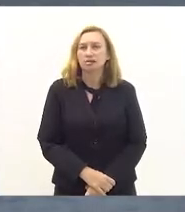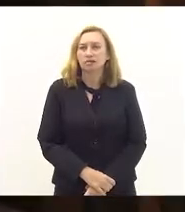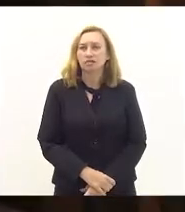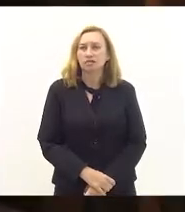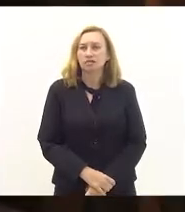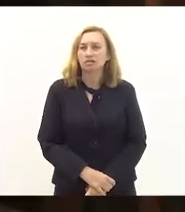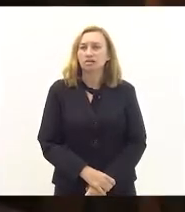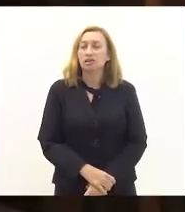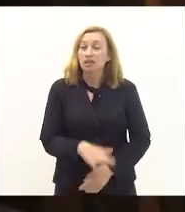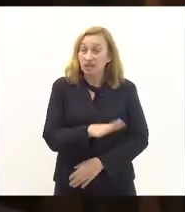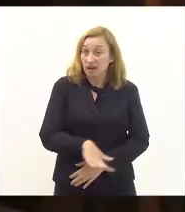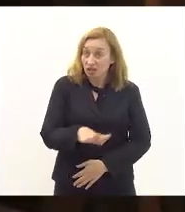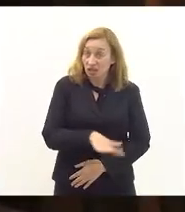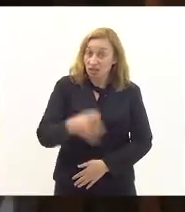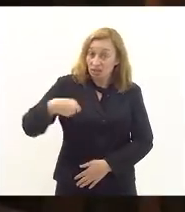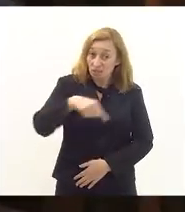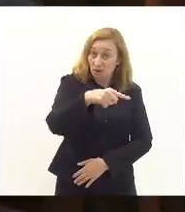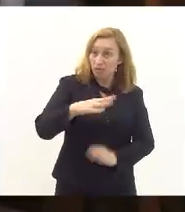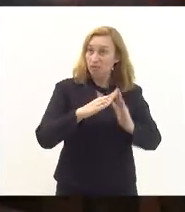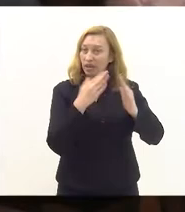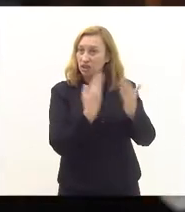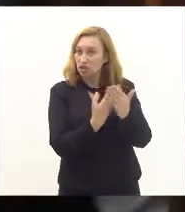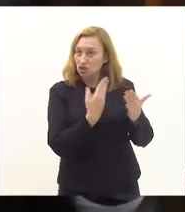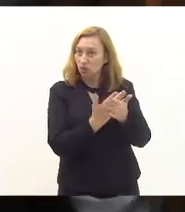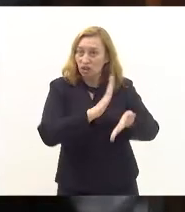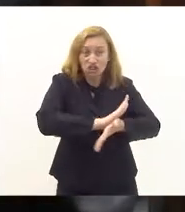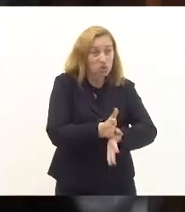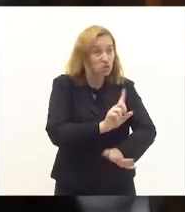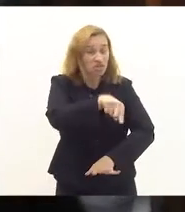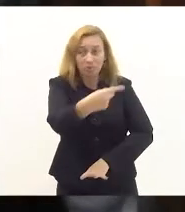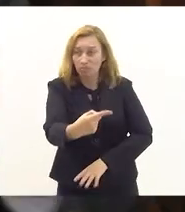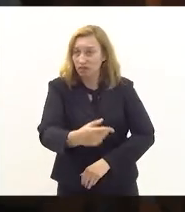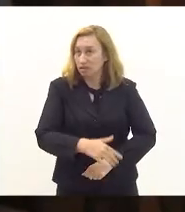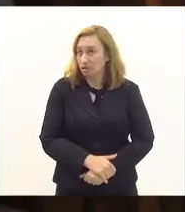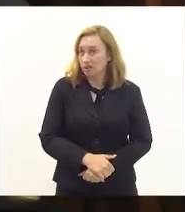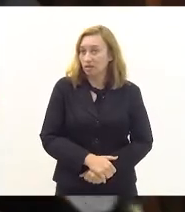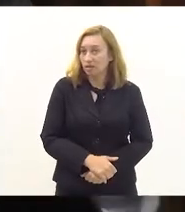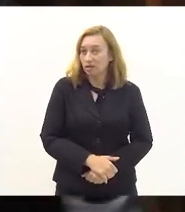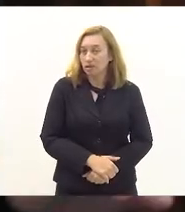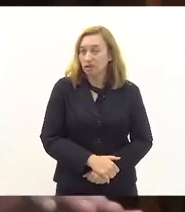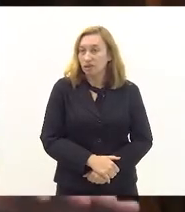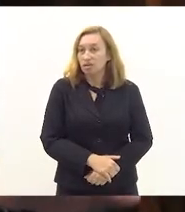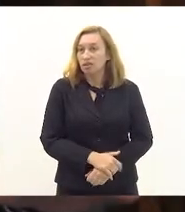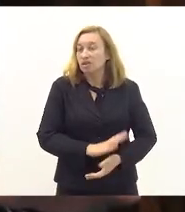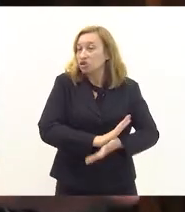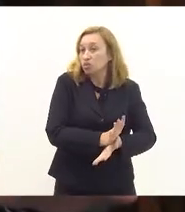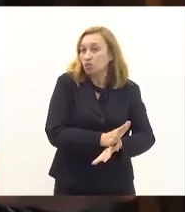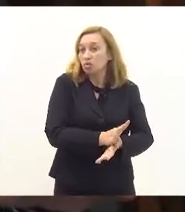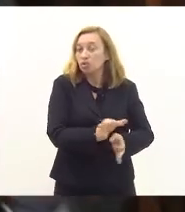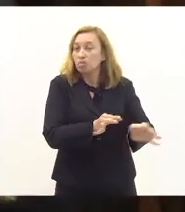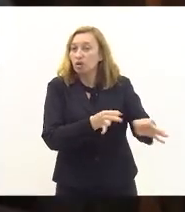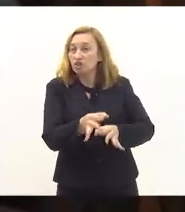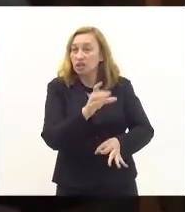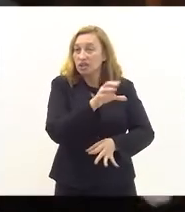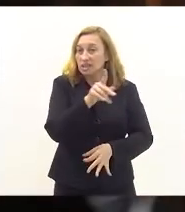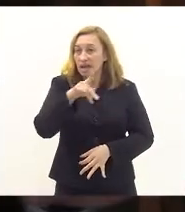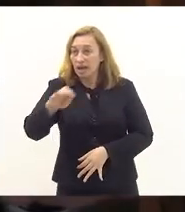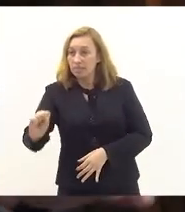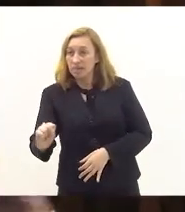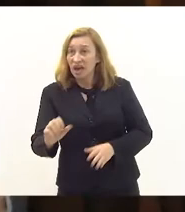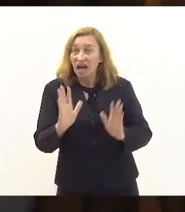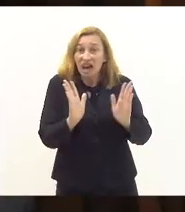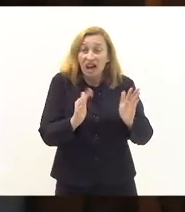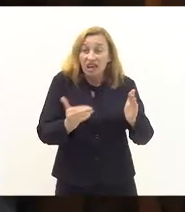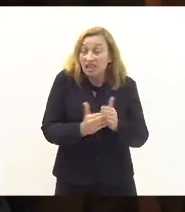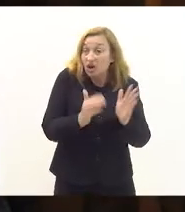E as crianças foram para a escola. Destruíram depois. Destruíram o projeto do CIEPS. Até hoje não se recuperou,